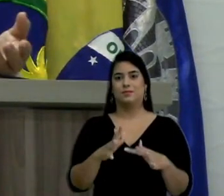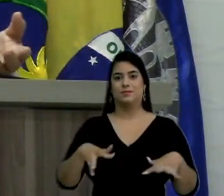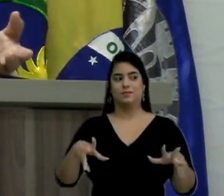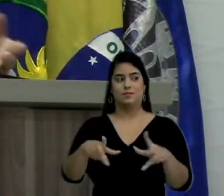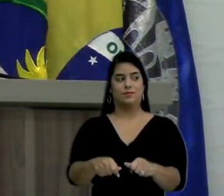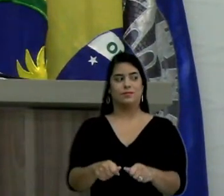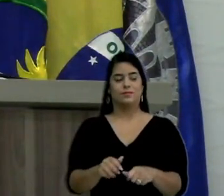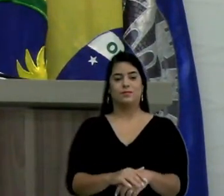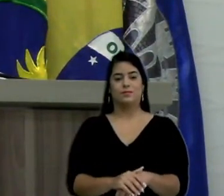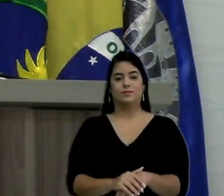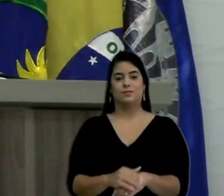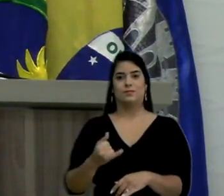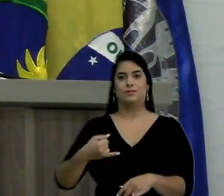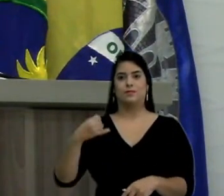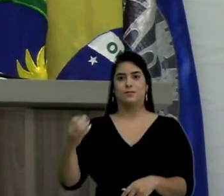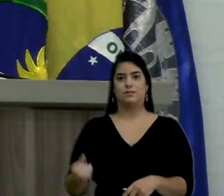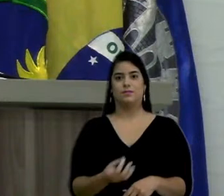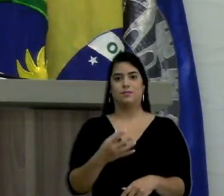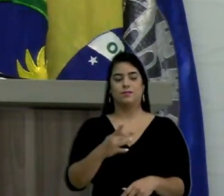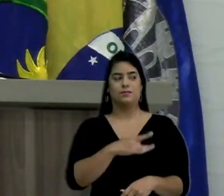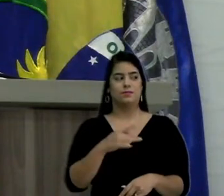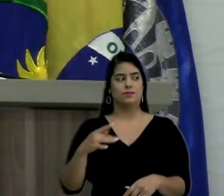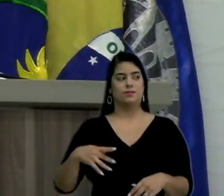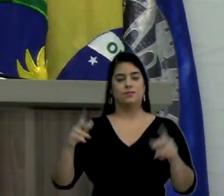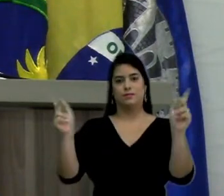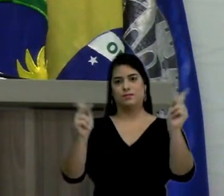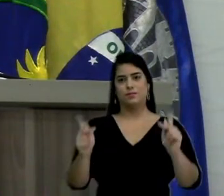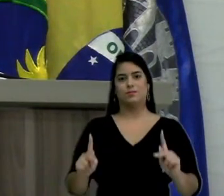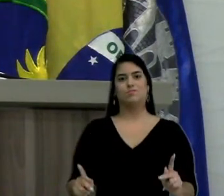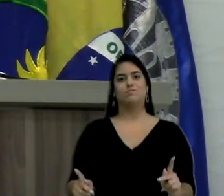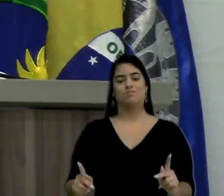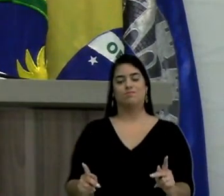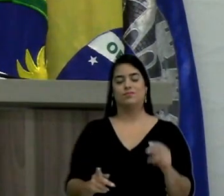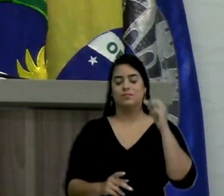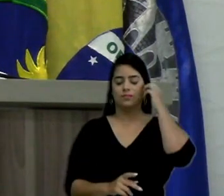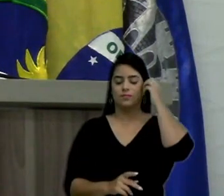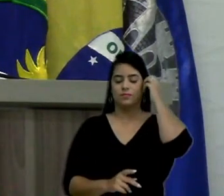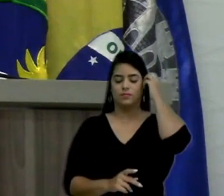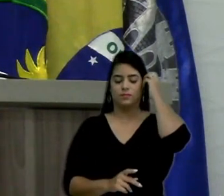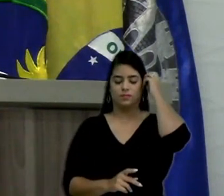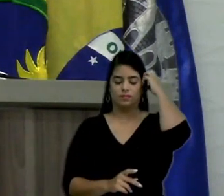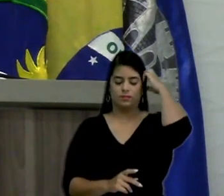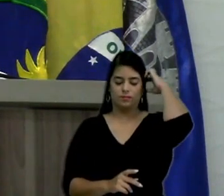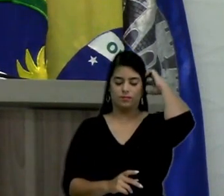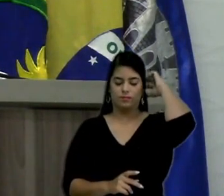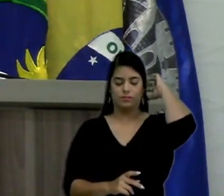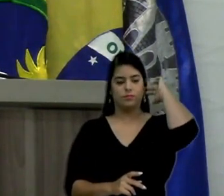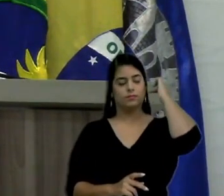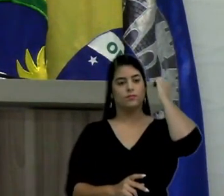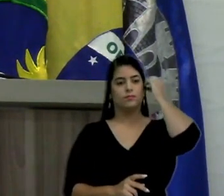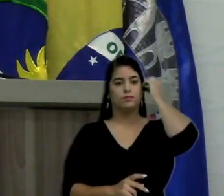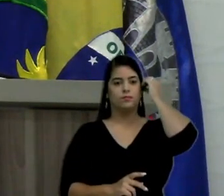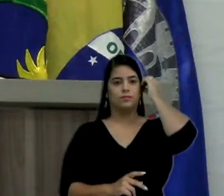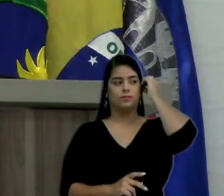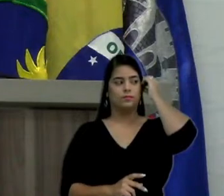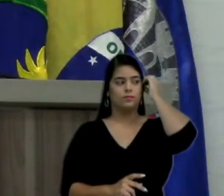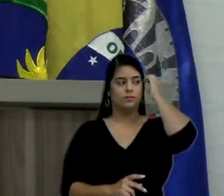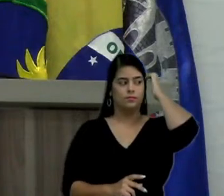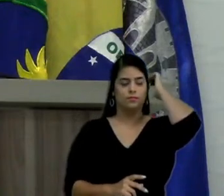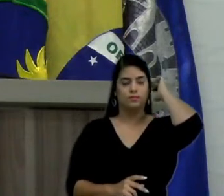todos que completaram o ano que dê muita saúde paz Livramento e muita prosperidade e quero também